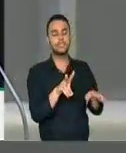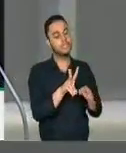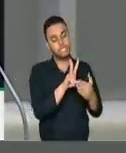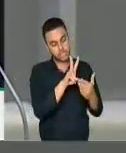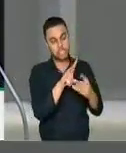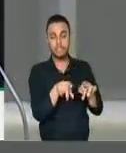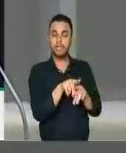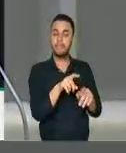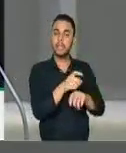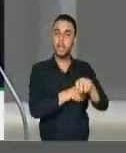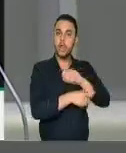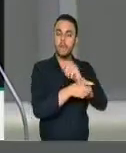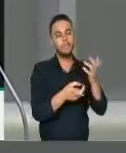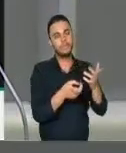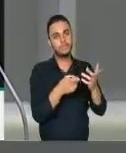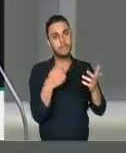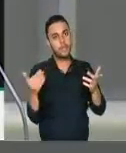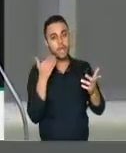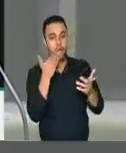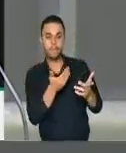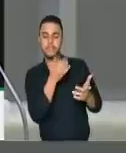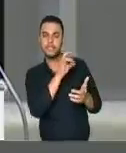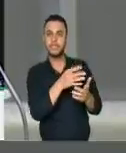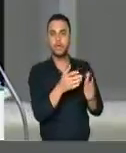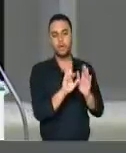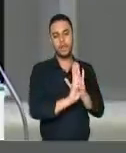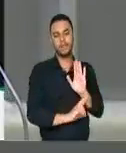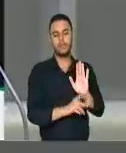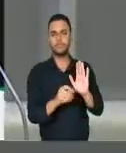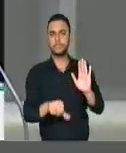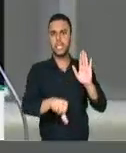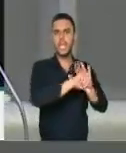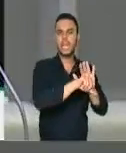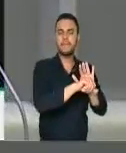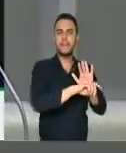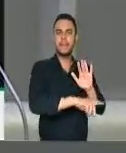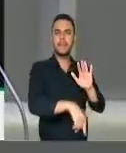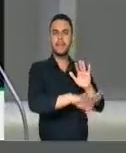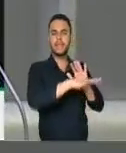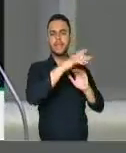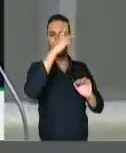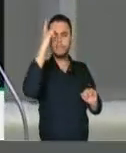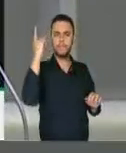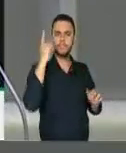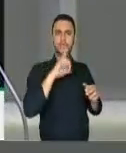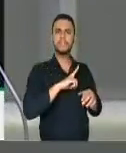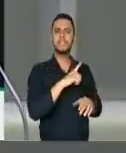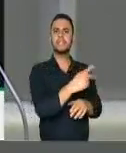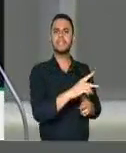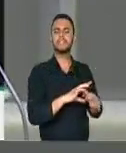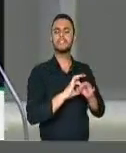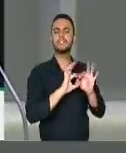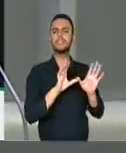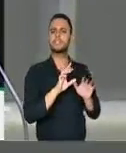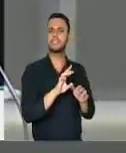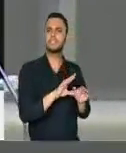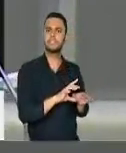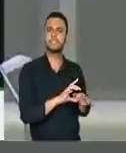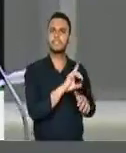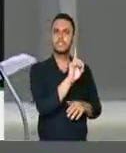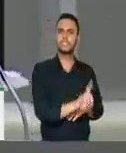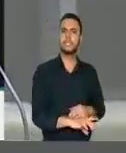da reforma agrária, apresenta relatório que criminaliza os que exercem seus direitos. Por